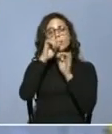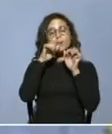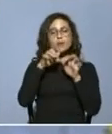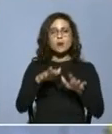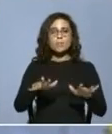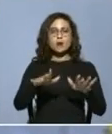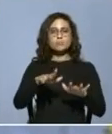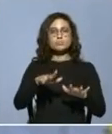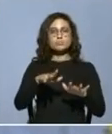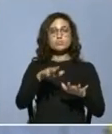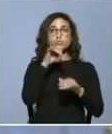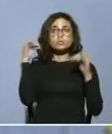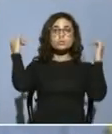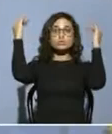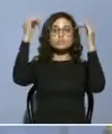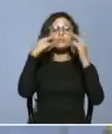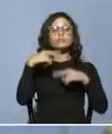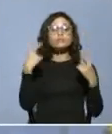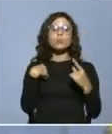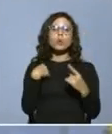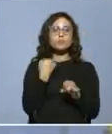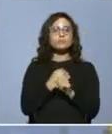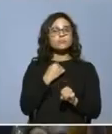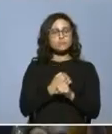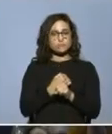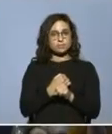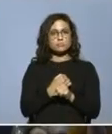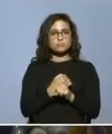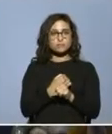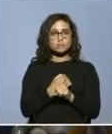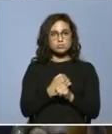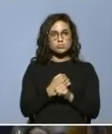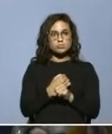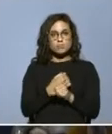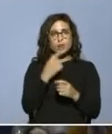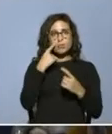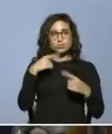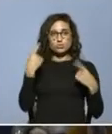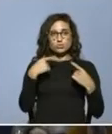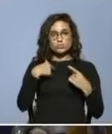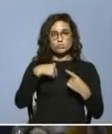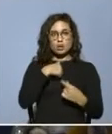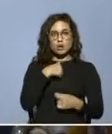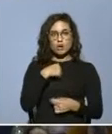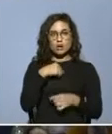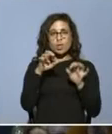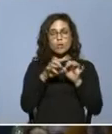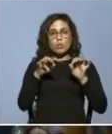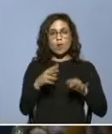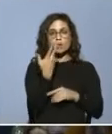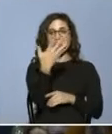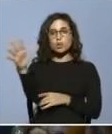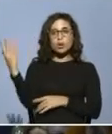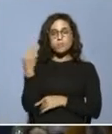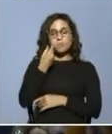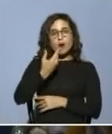firmamento anuncia a obra das suas mãos. Para nos mostrar como toda a natureza